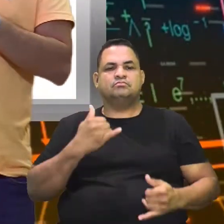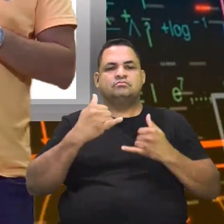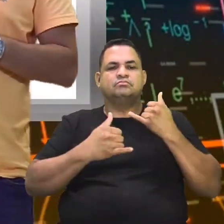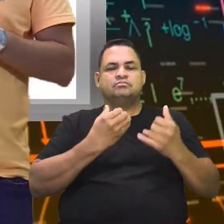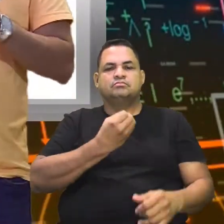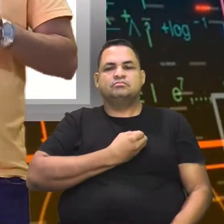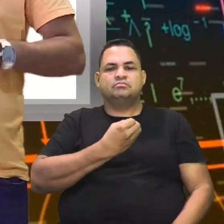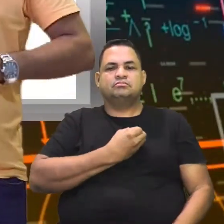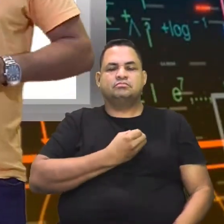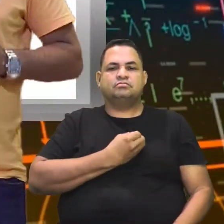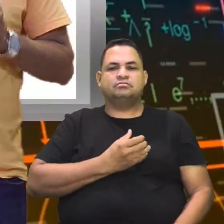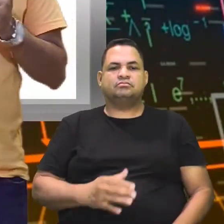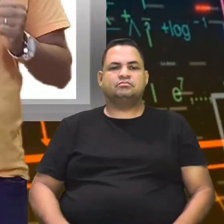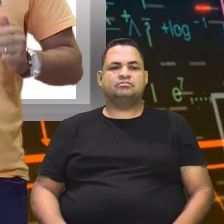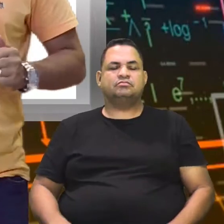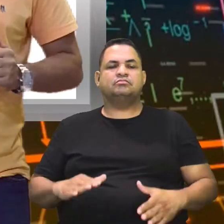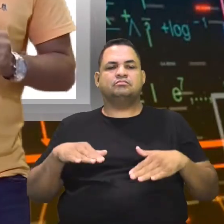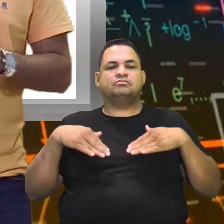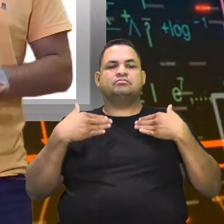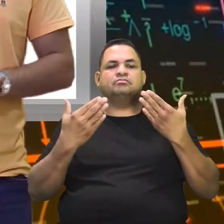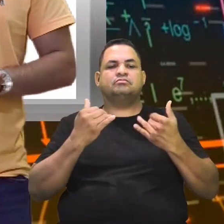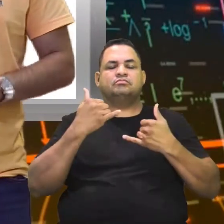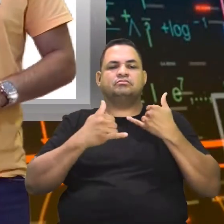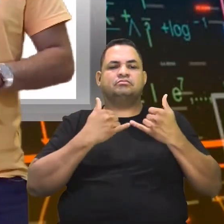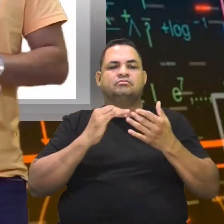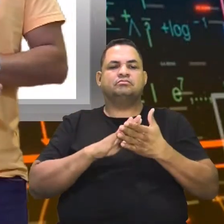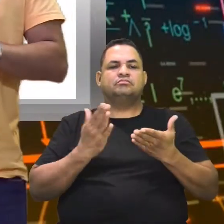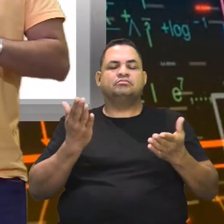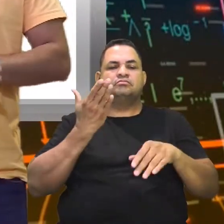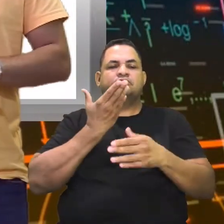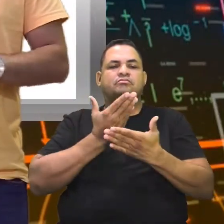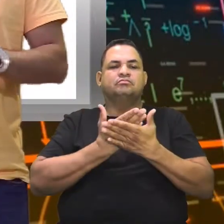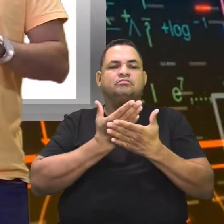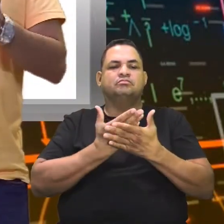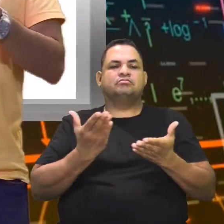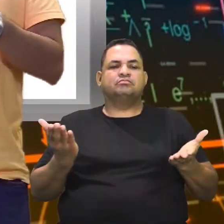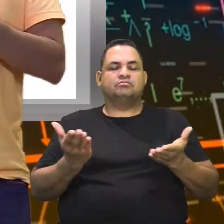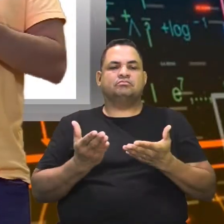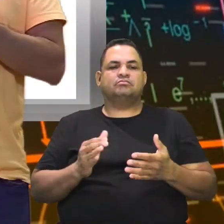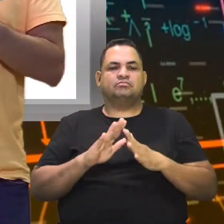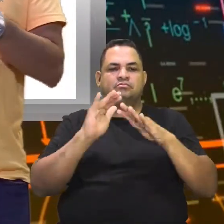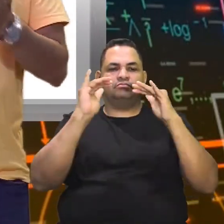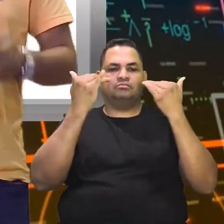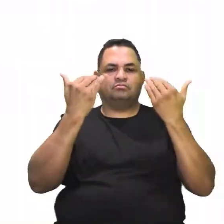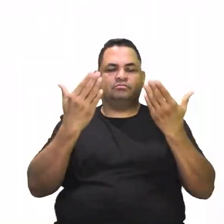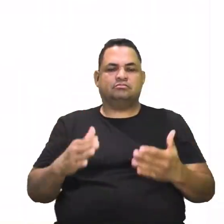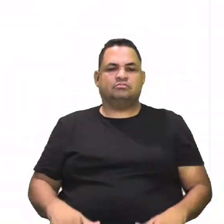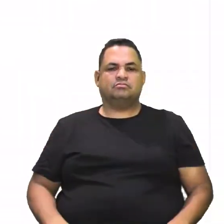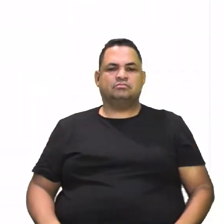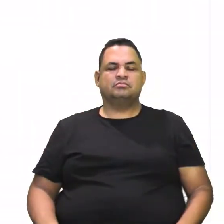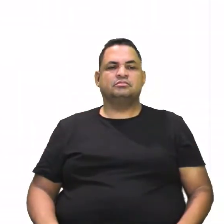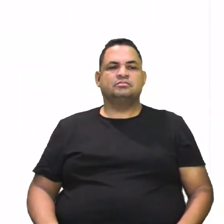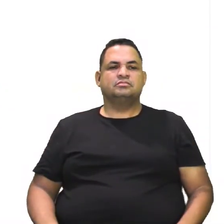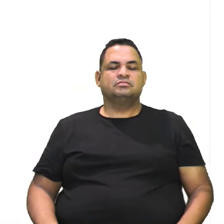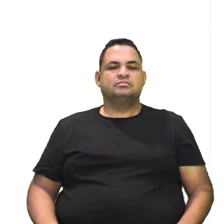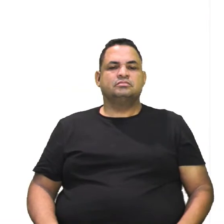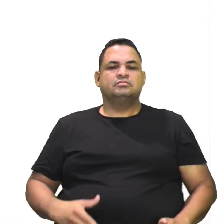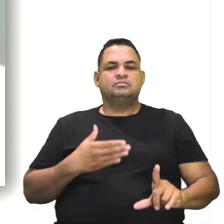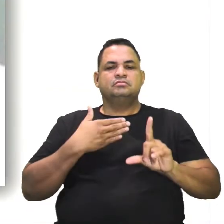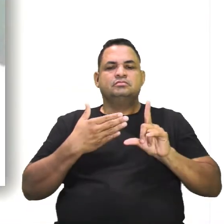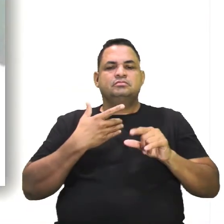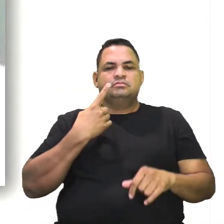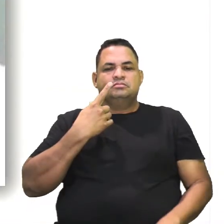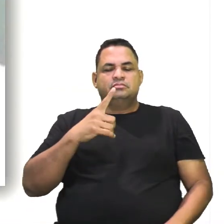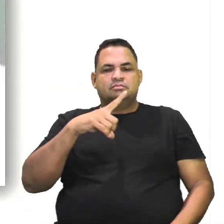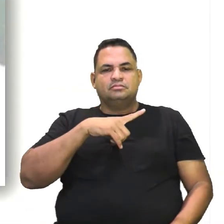brincando com os números, então? Vamos lá? Qual será o brincando com os números da aula de hoje? Olha lá, fica atento. No Brincando com os Números, na telinha,